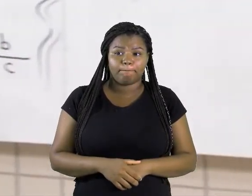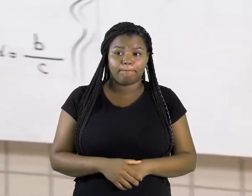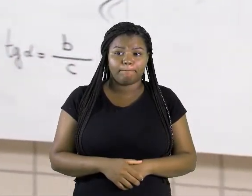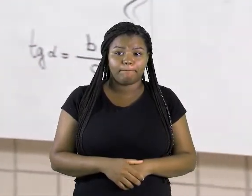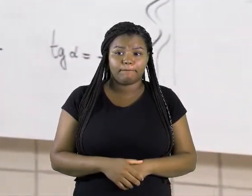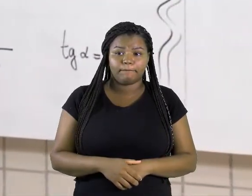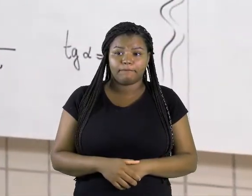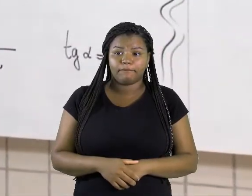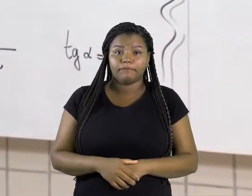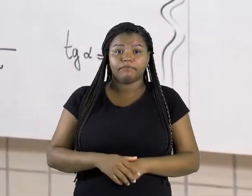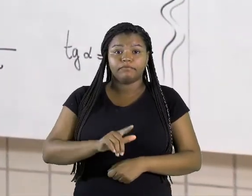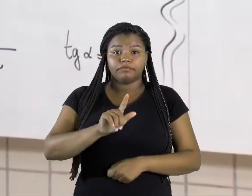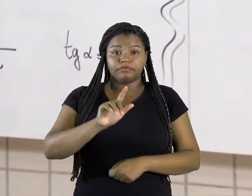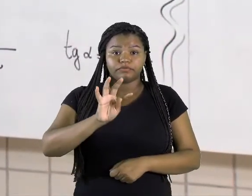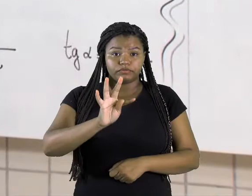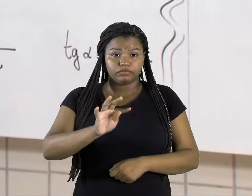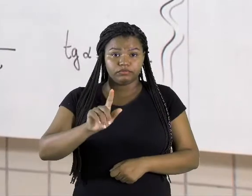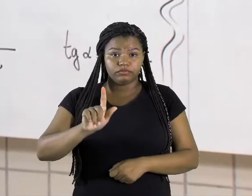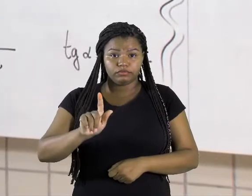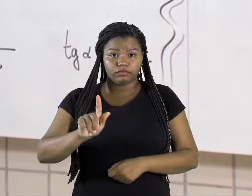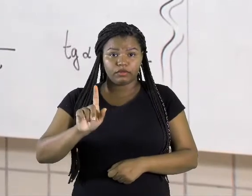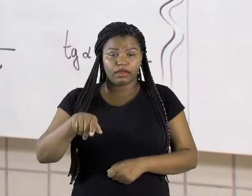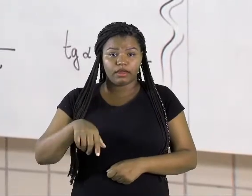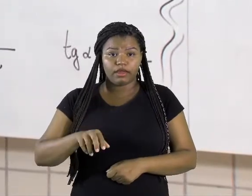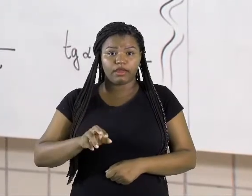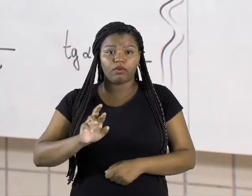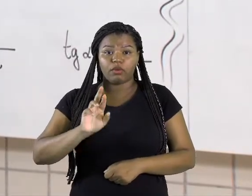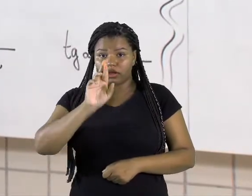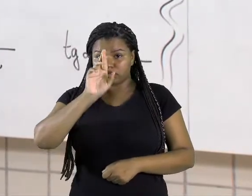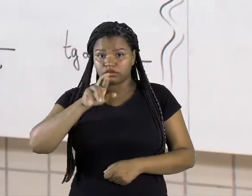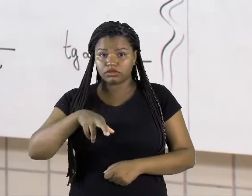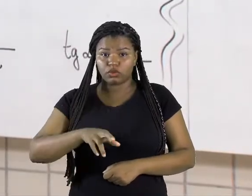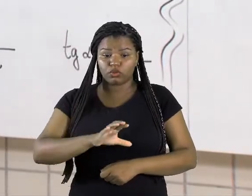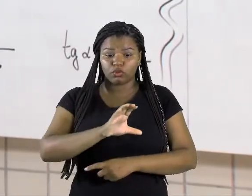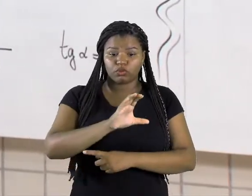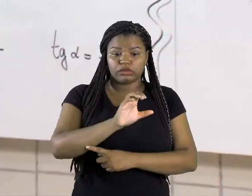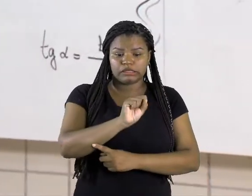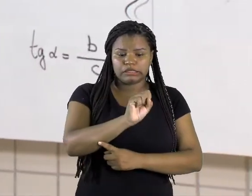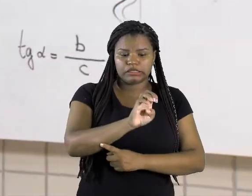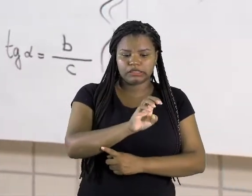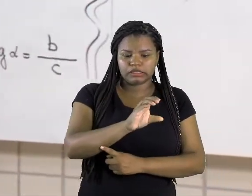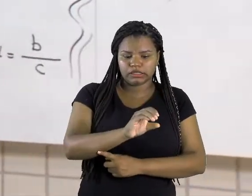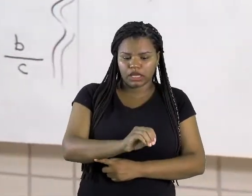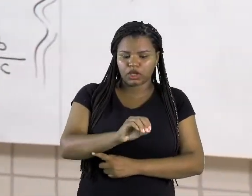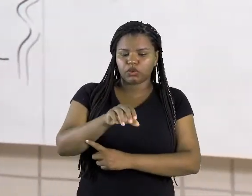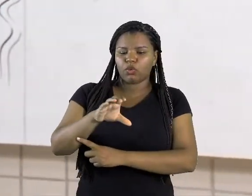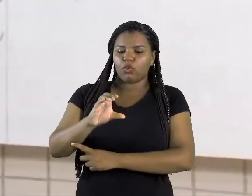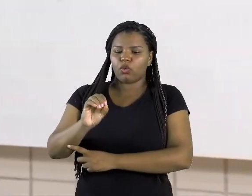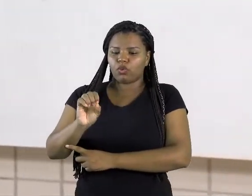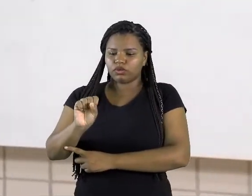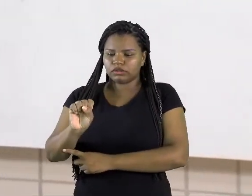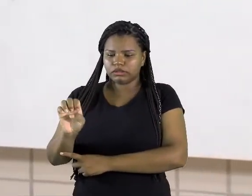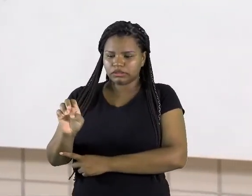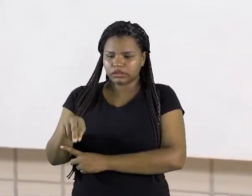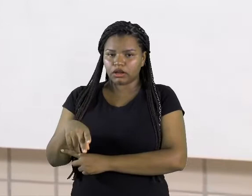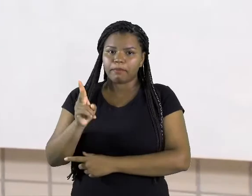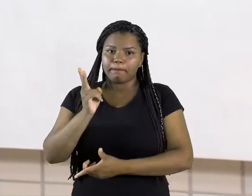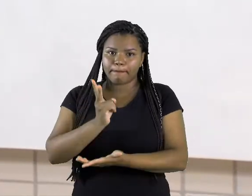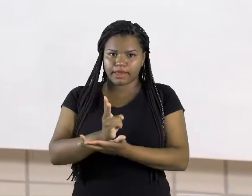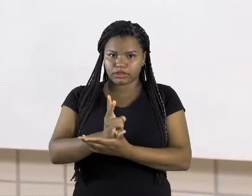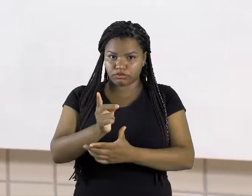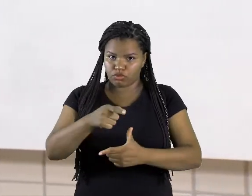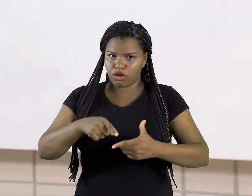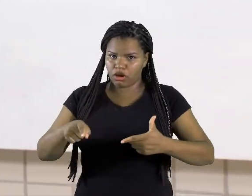A tangente também é a razão entre o seno e o cosseno de um mesmo ângulo. Vamos ver se isso é verdade? Então, olha lá.